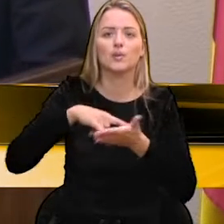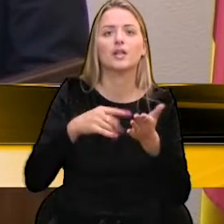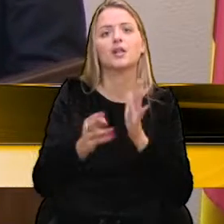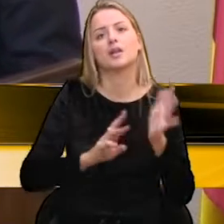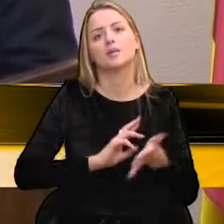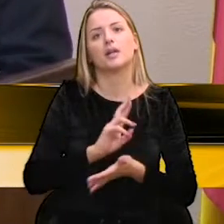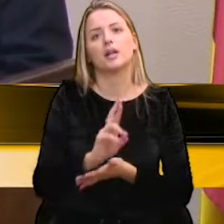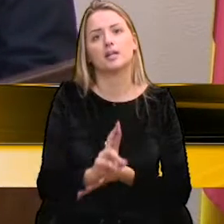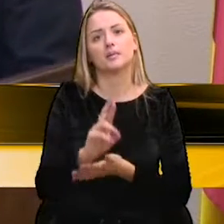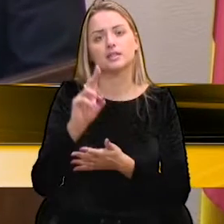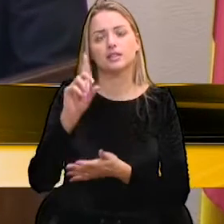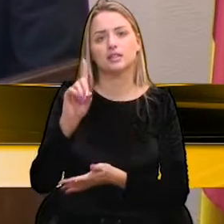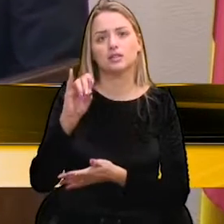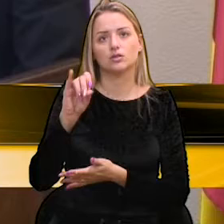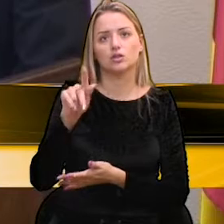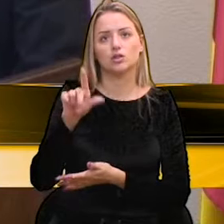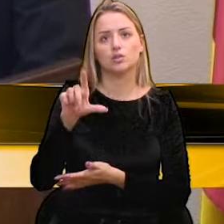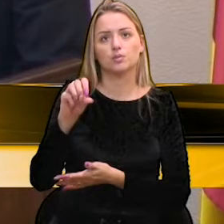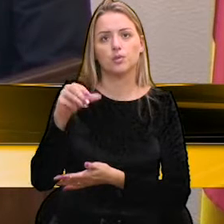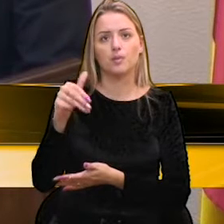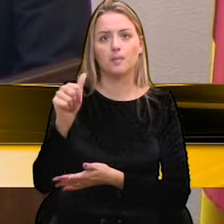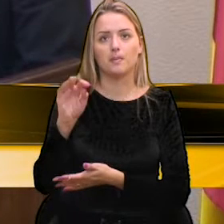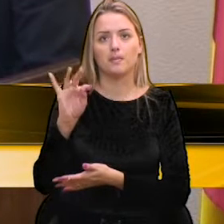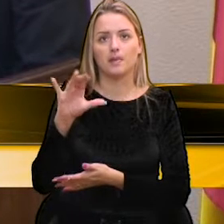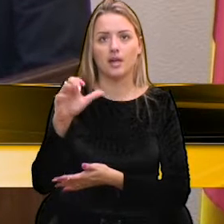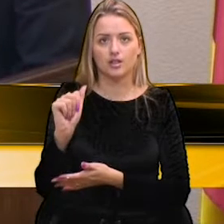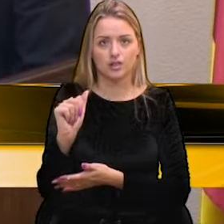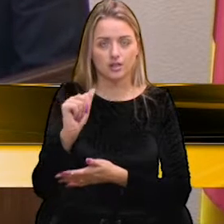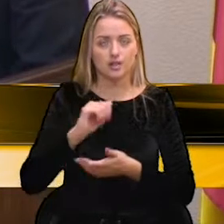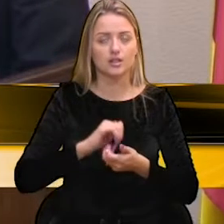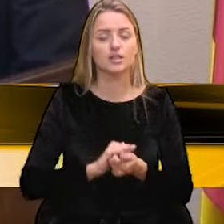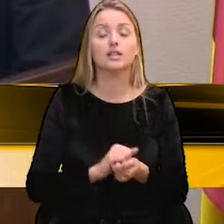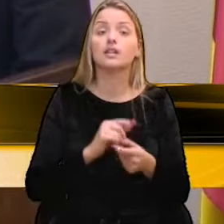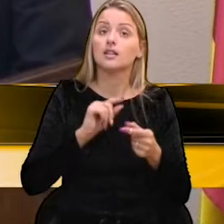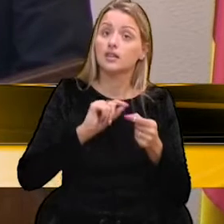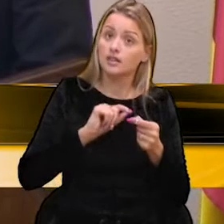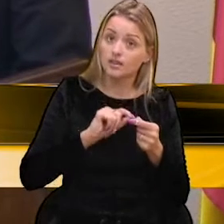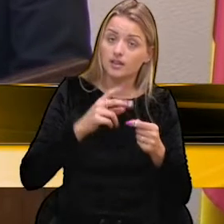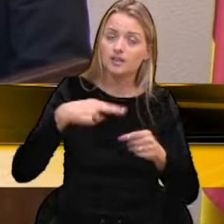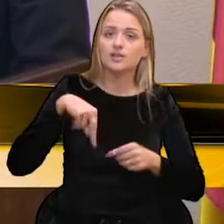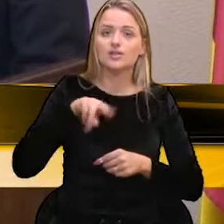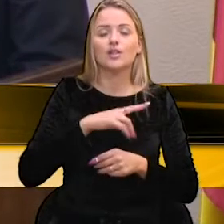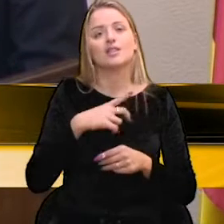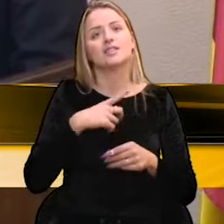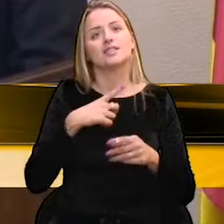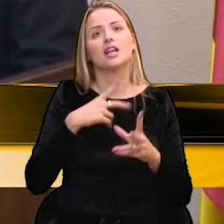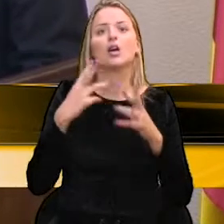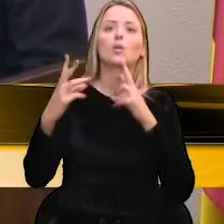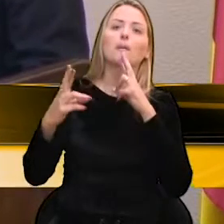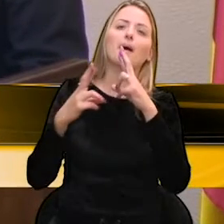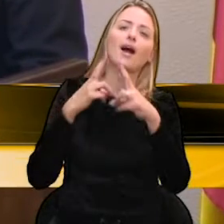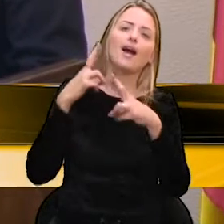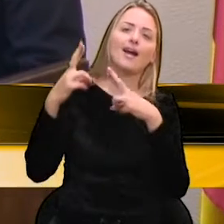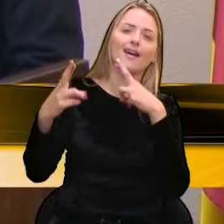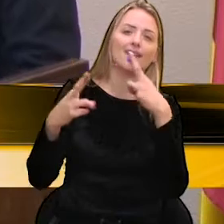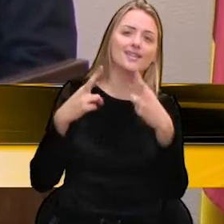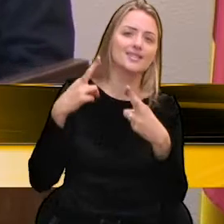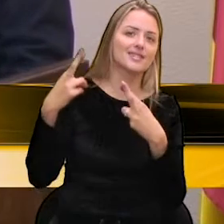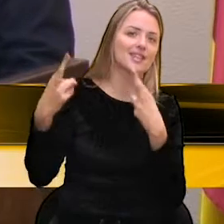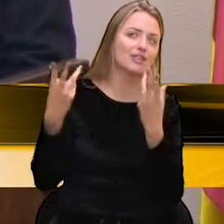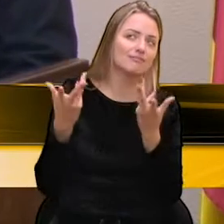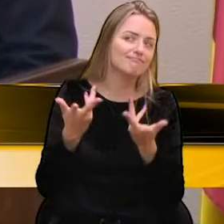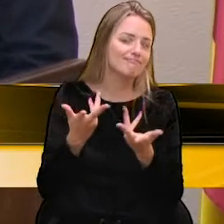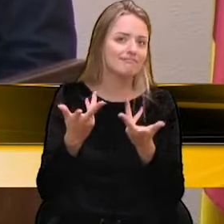diplomática, fazendo com que também nós pudéssemos estabelecer, quem sabe,